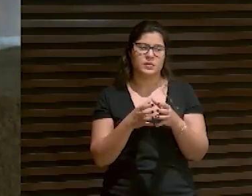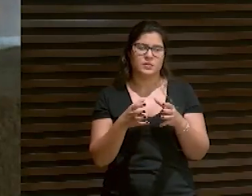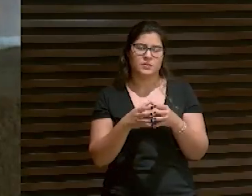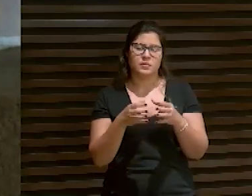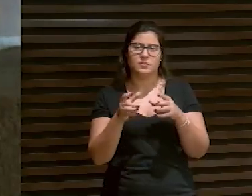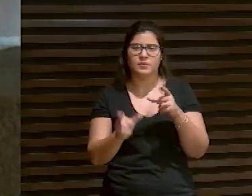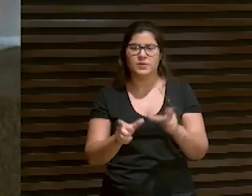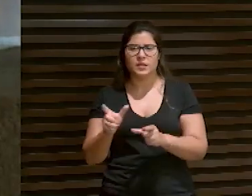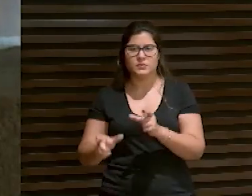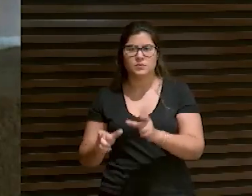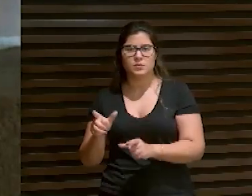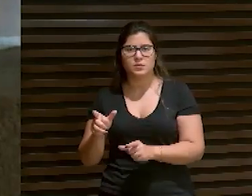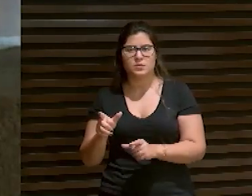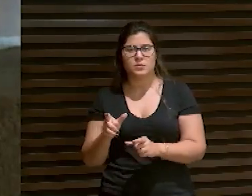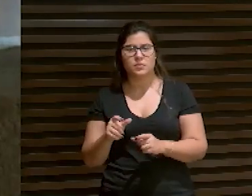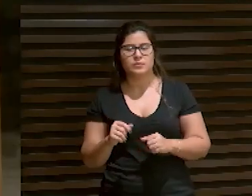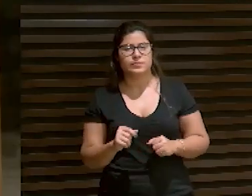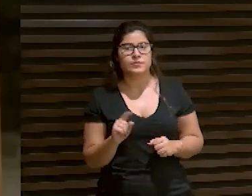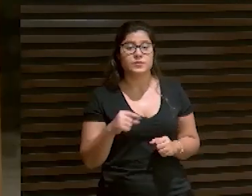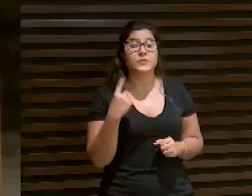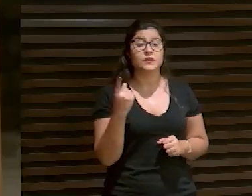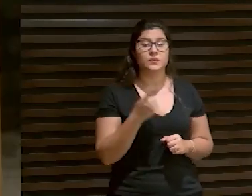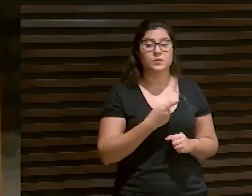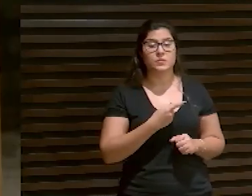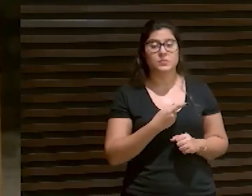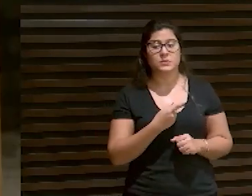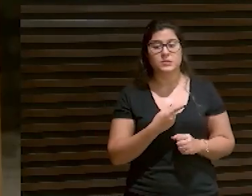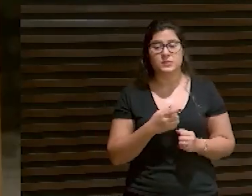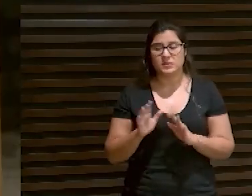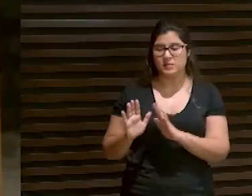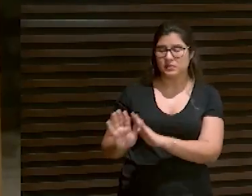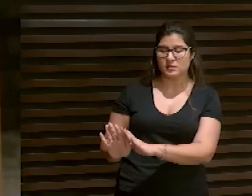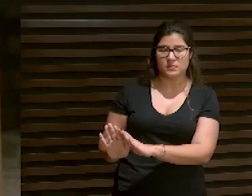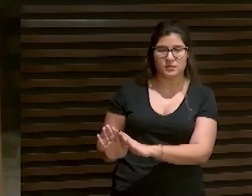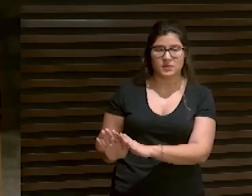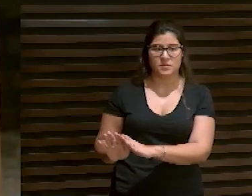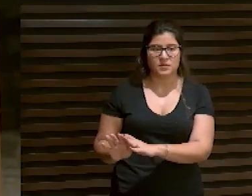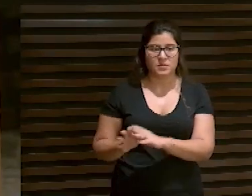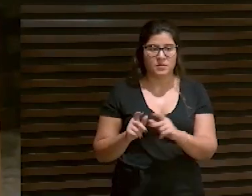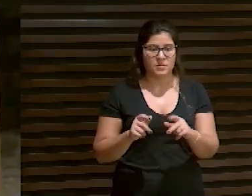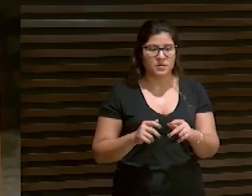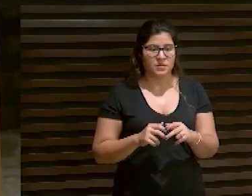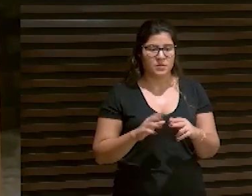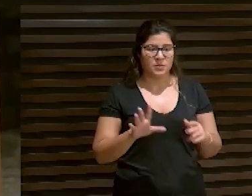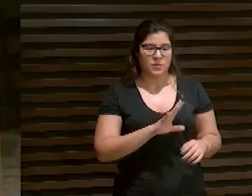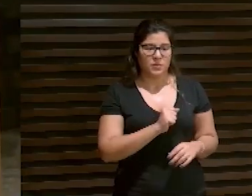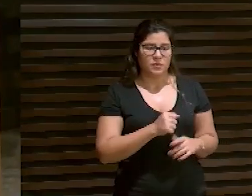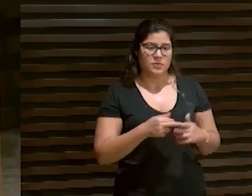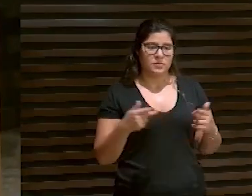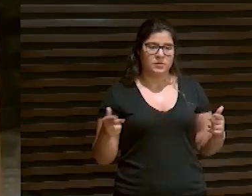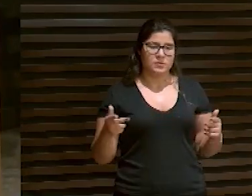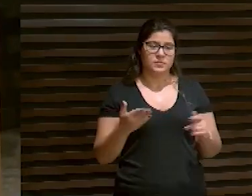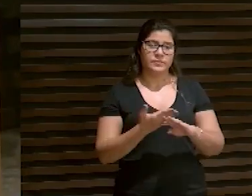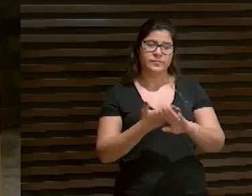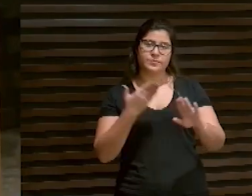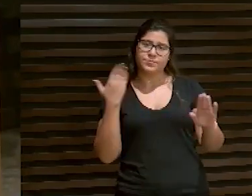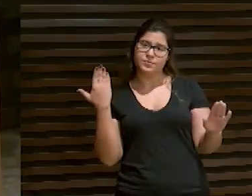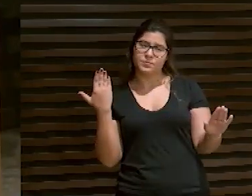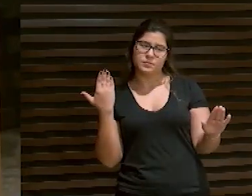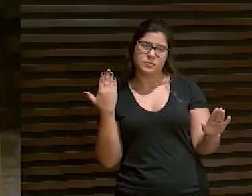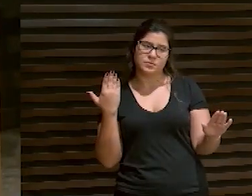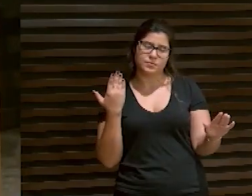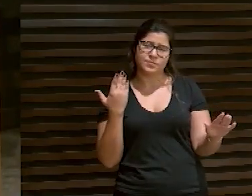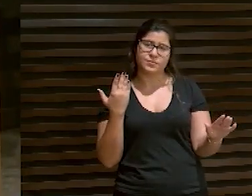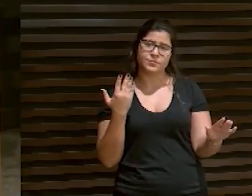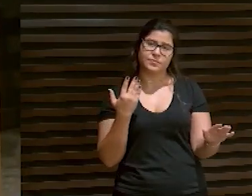dizer assim, em que a gente deixa de amar aquilo que está longe de nós. Como, por exemplo, a gente não amar outros irmãos de outras igrejas,